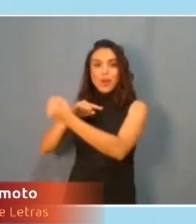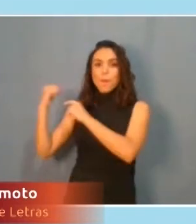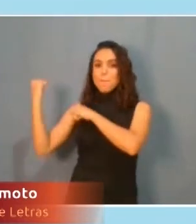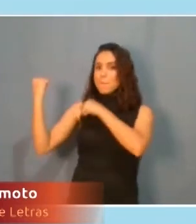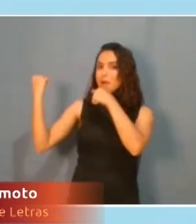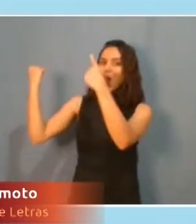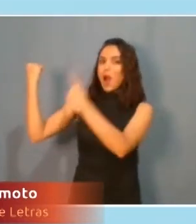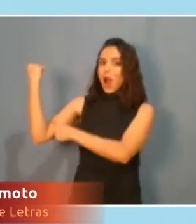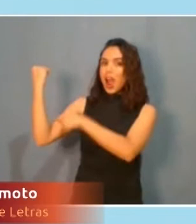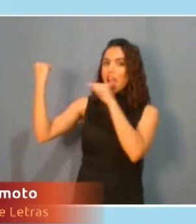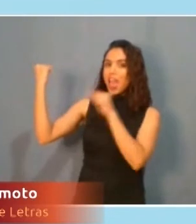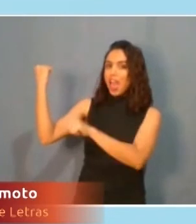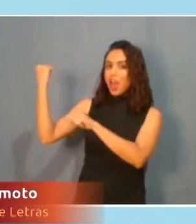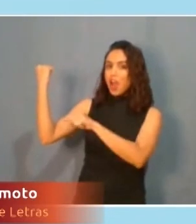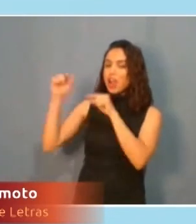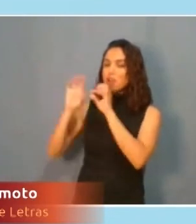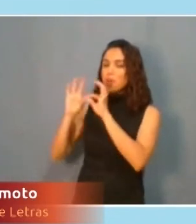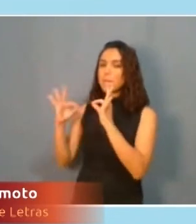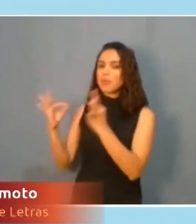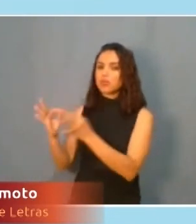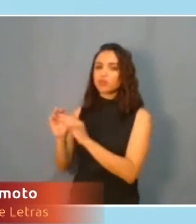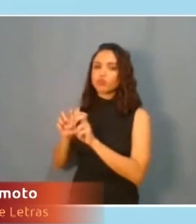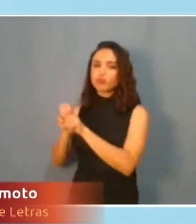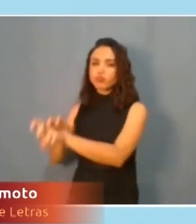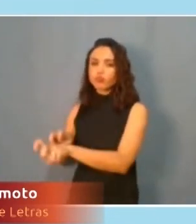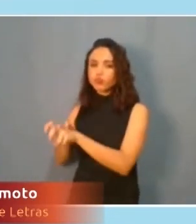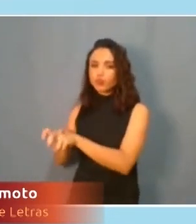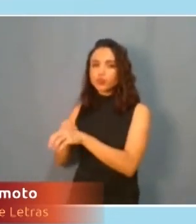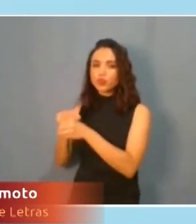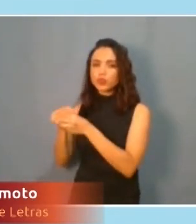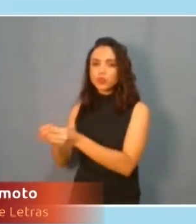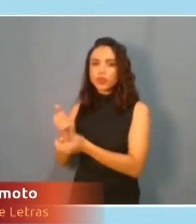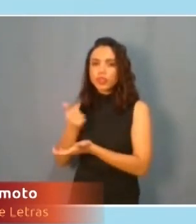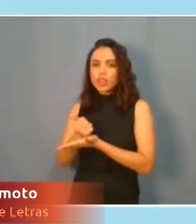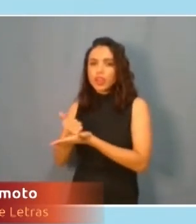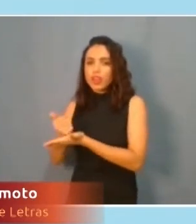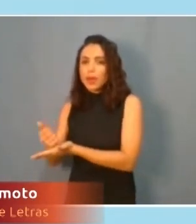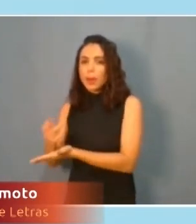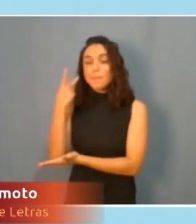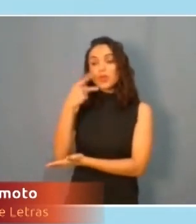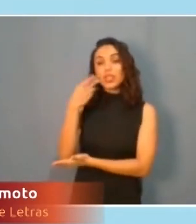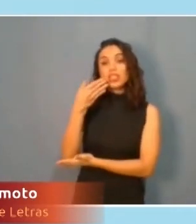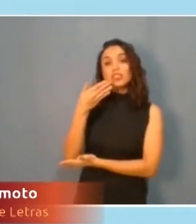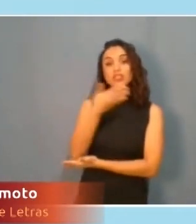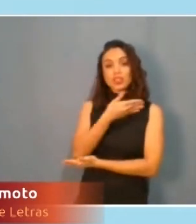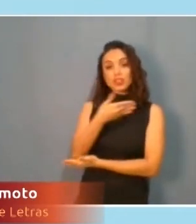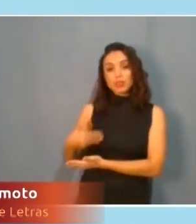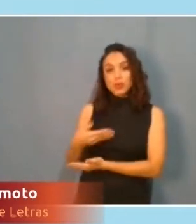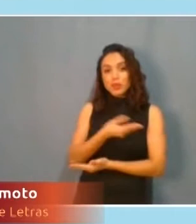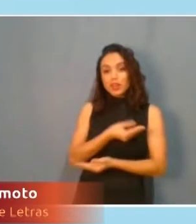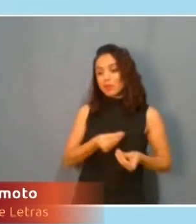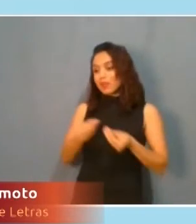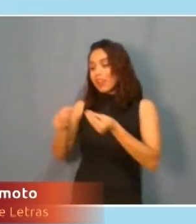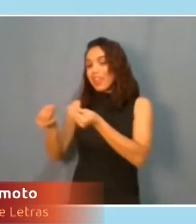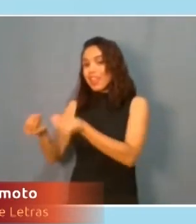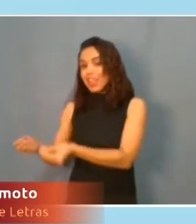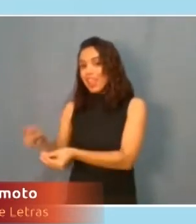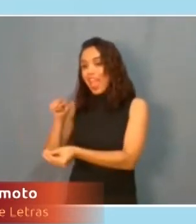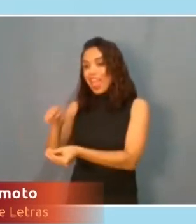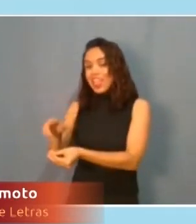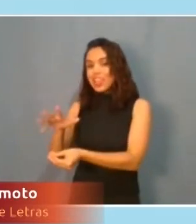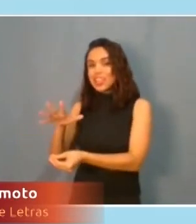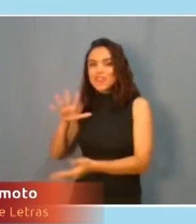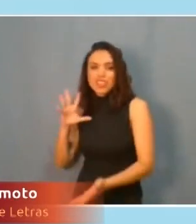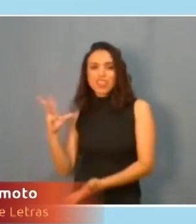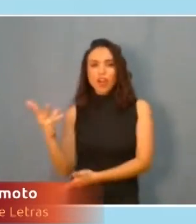e a gente está comprando para as políticas sociais, ele vai acabar salvando o país da fome e da pobreza. Então é isso que